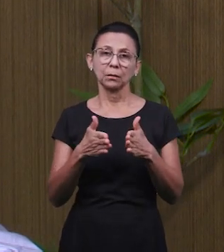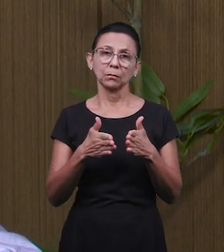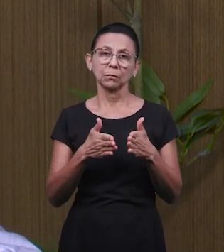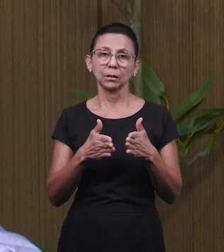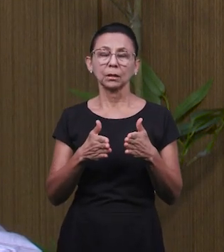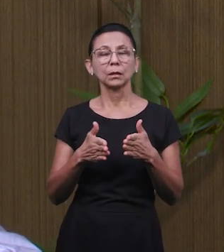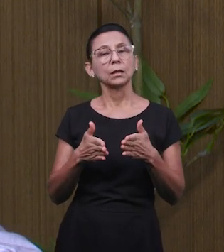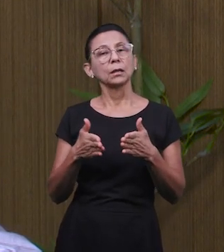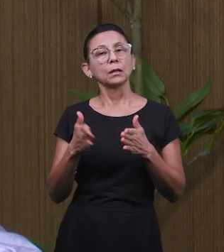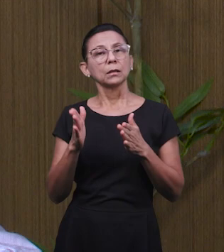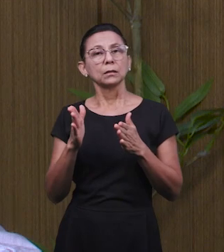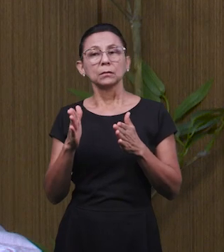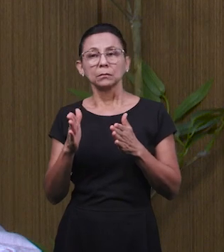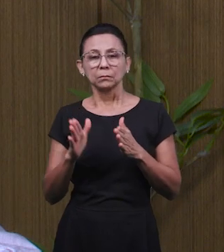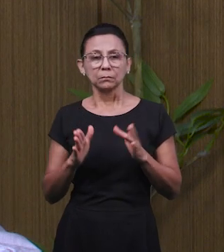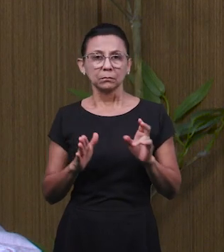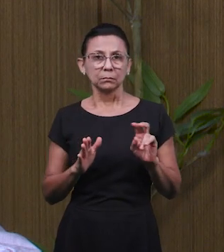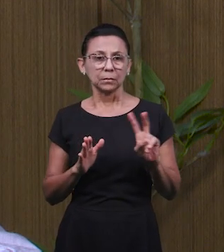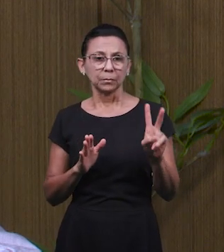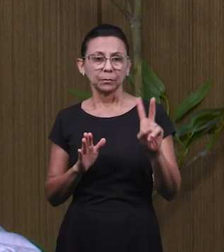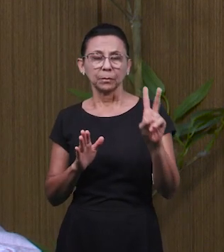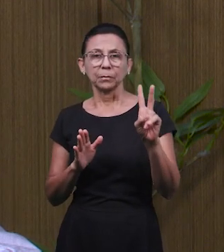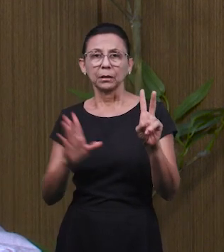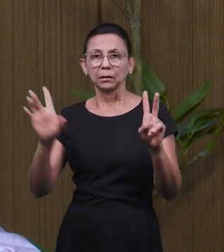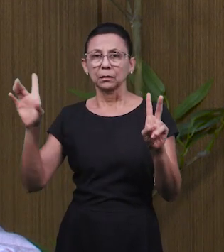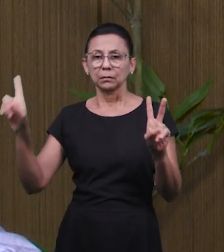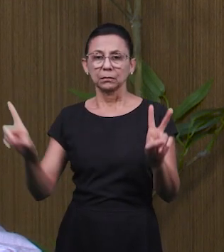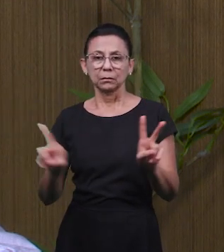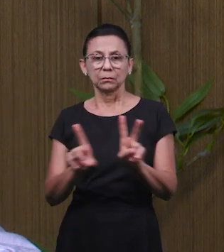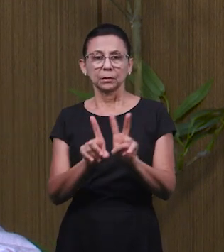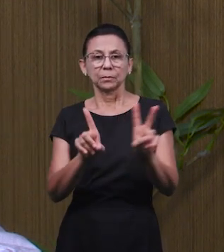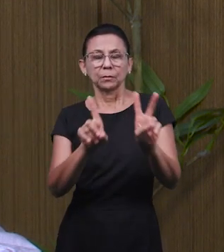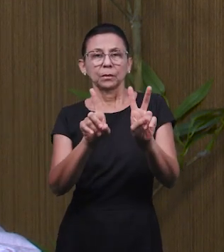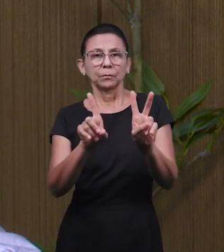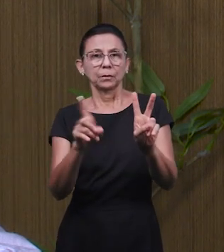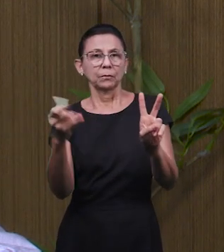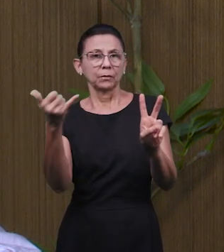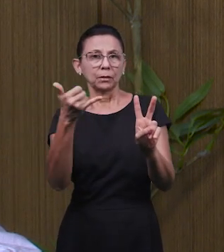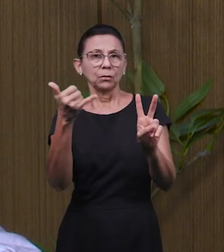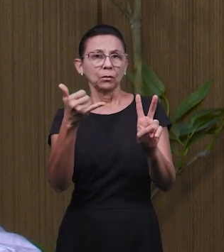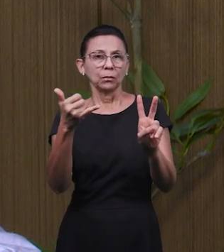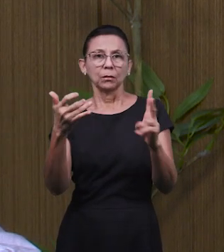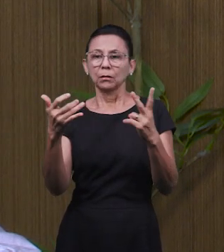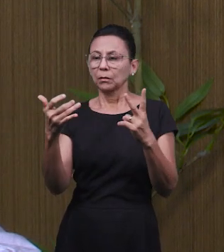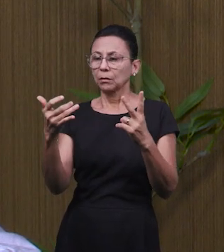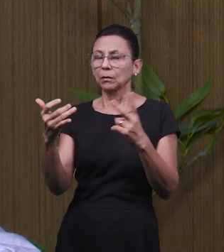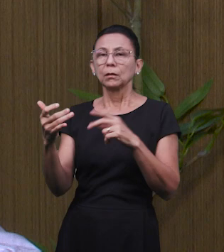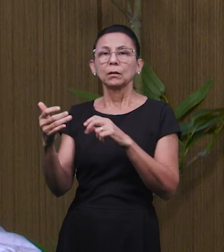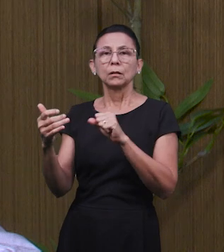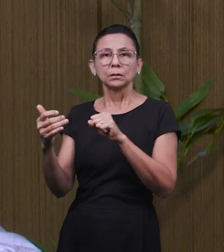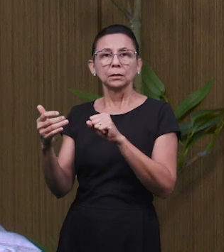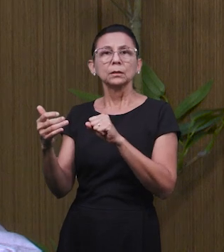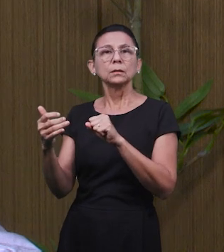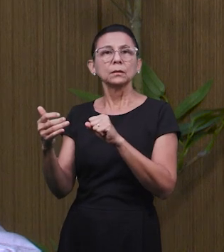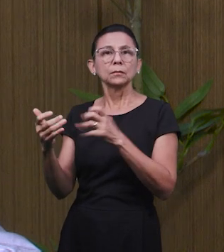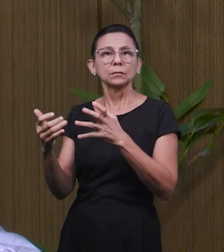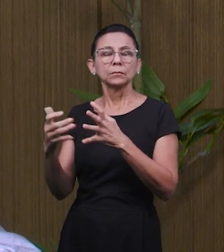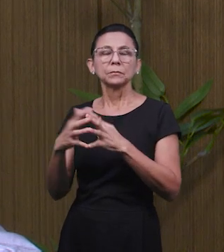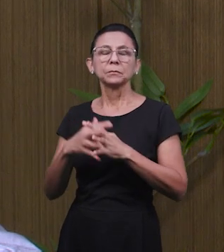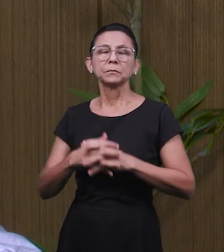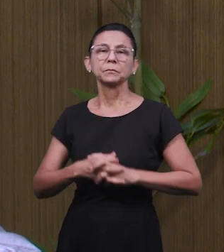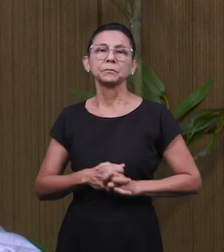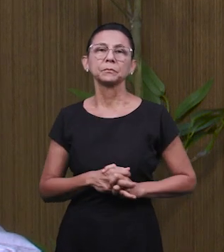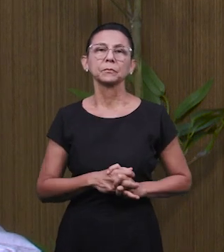precisa entender isso. Jesus quer falar. As minhas ovelhas ouvem a minha voz. É necessário ouvir a voz de Jesus. Ele diz